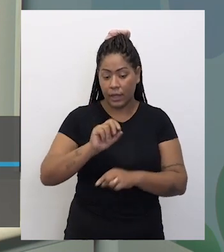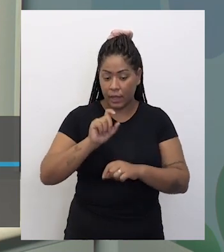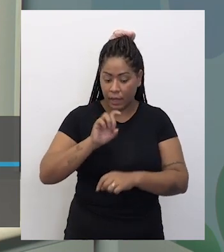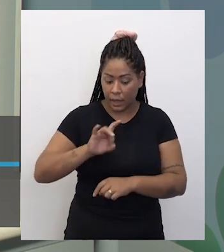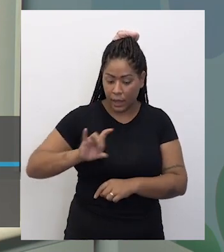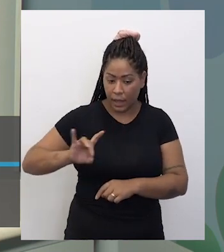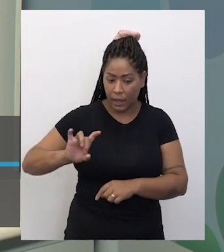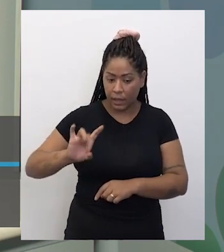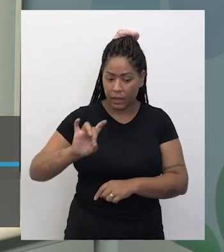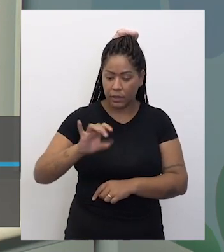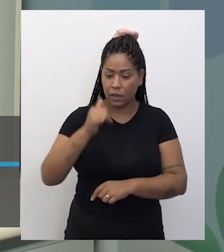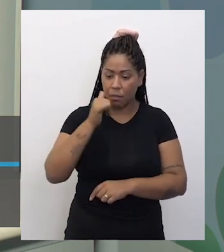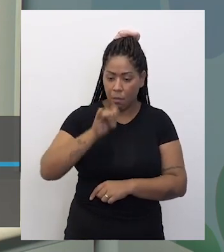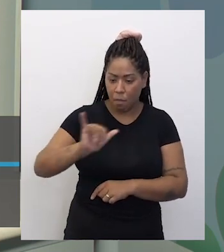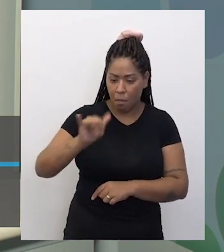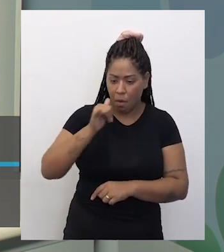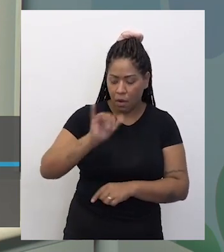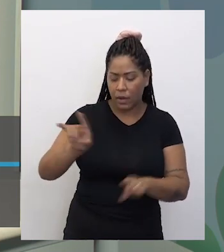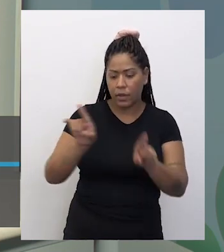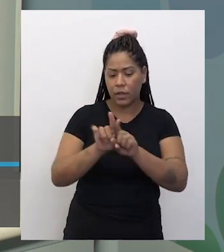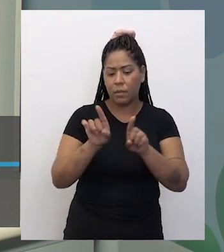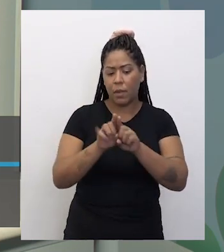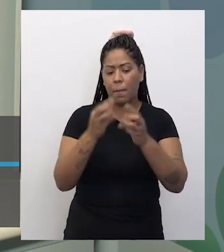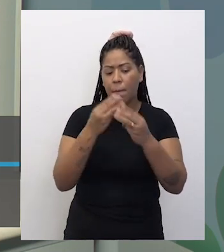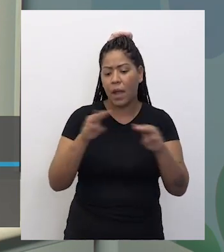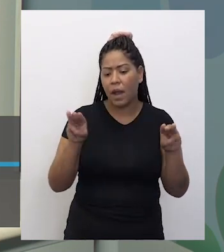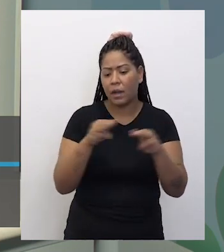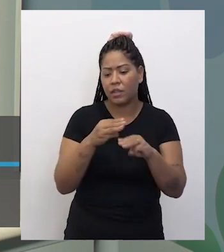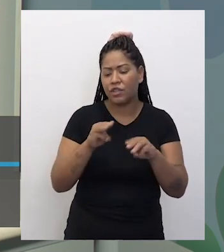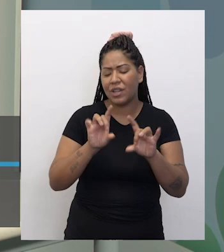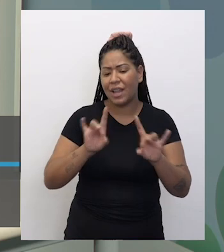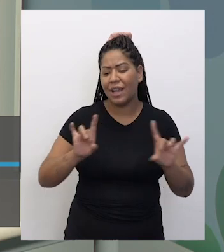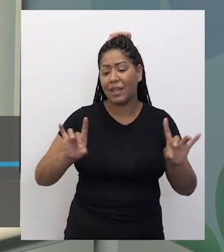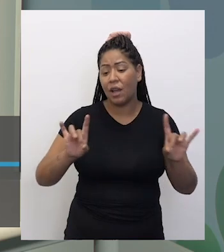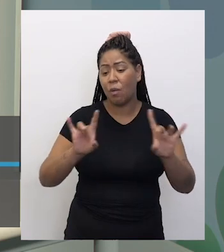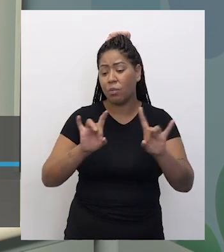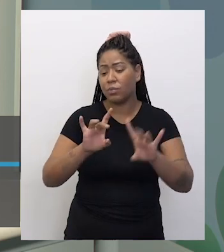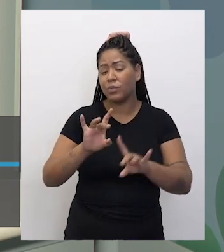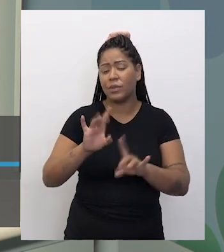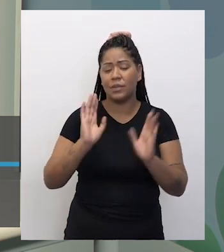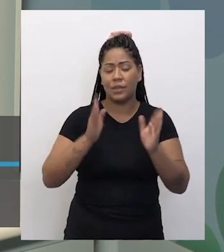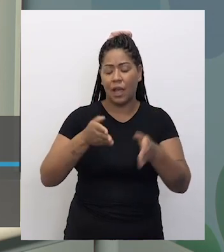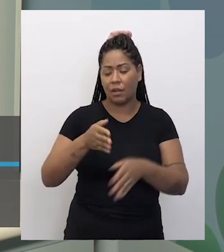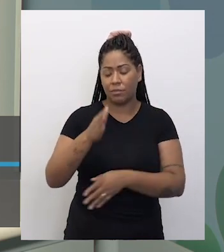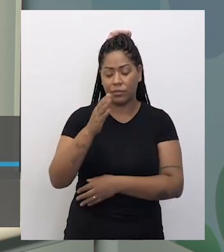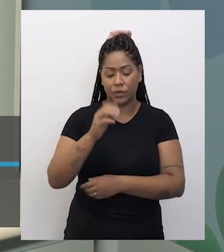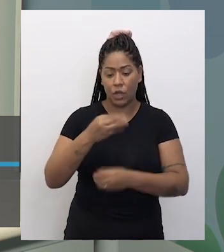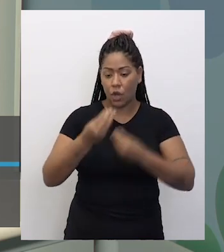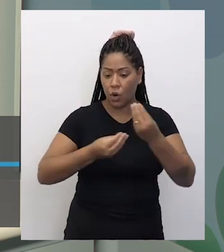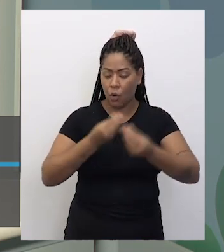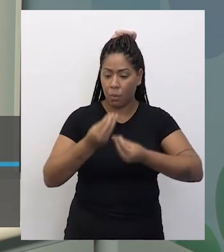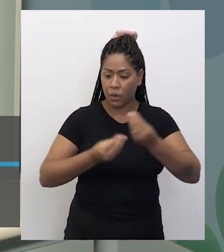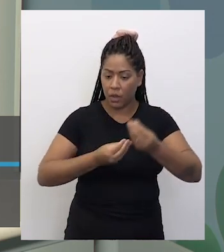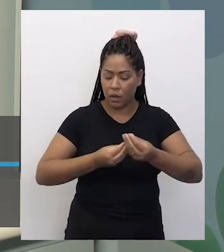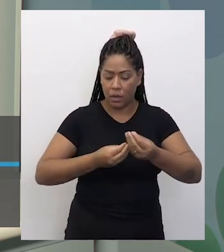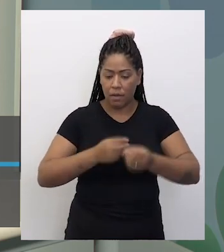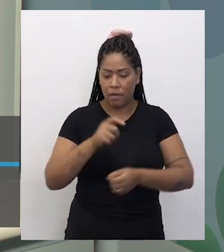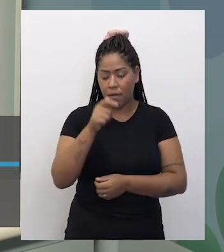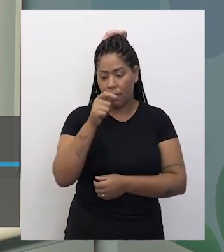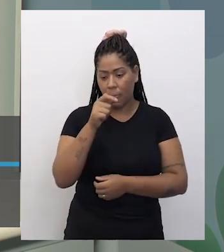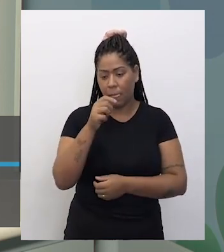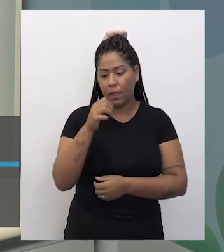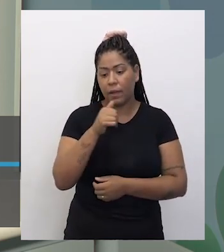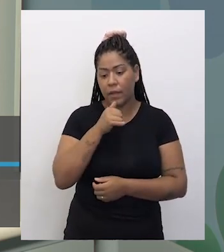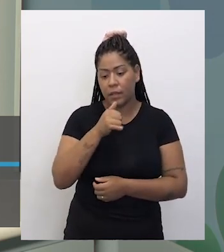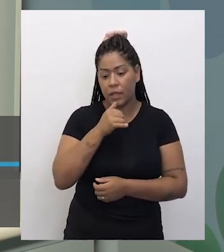é divulgada em um meio específico. Então, por exemplo, tem que pensar no público-alvo. Se o público-alvo for um adolescente, a linguagem é voltada já